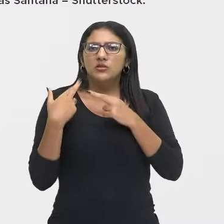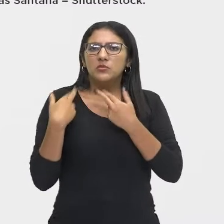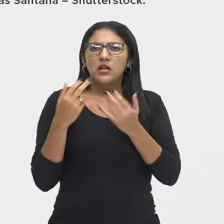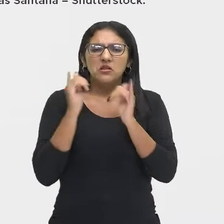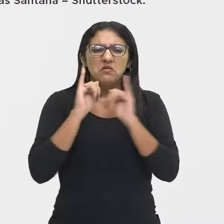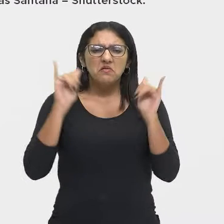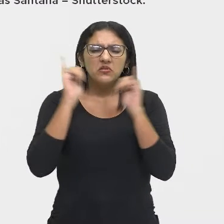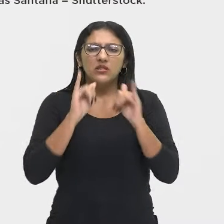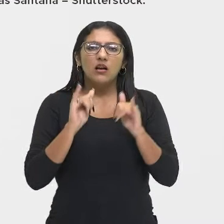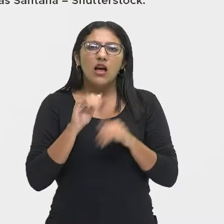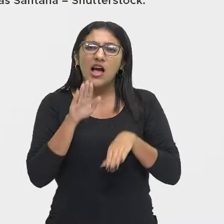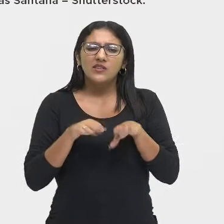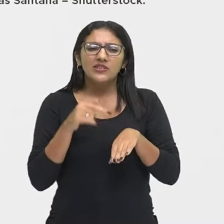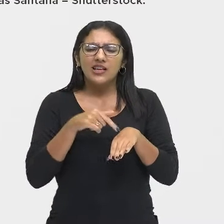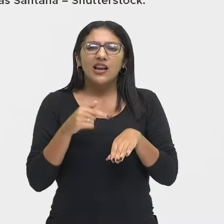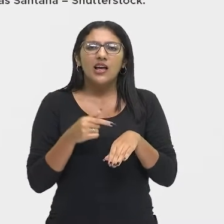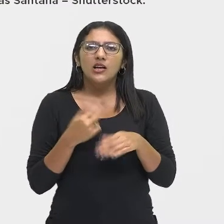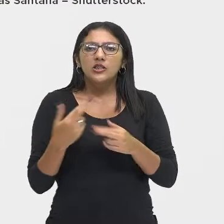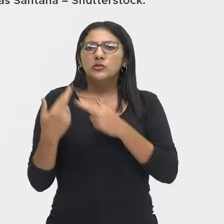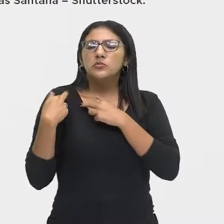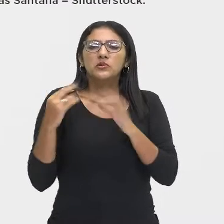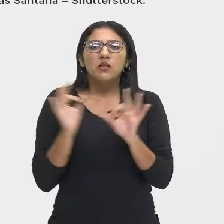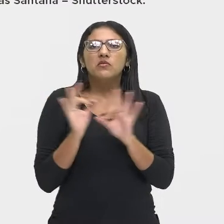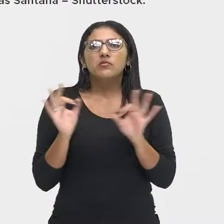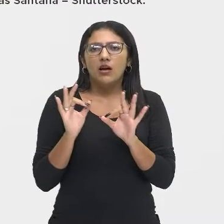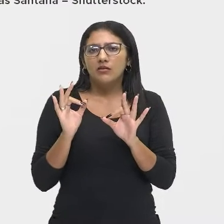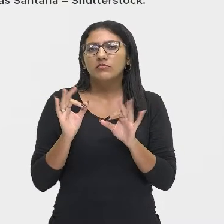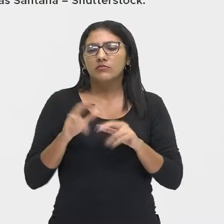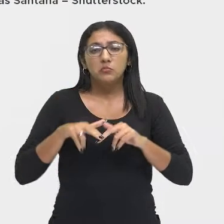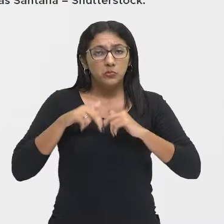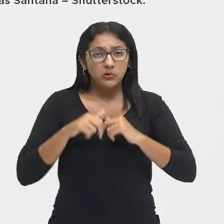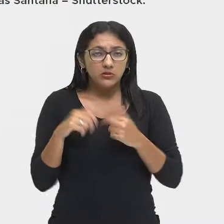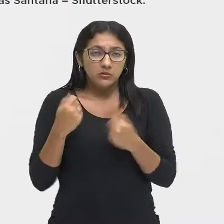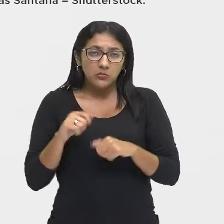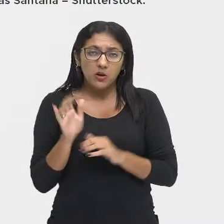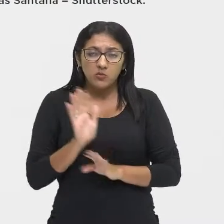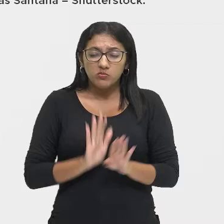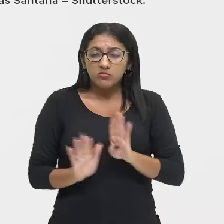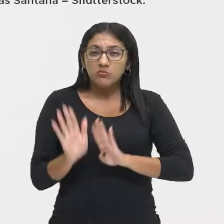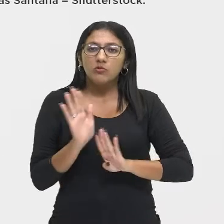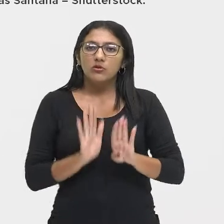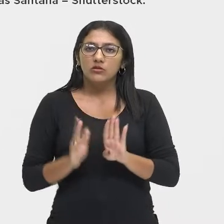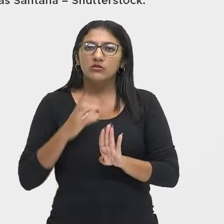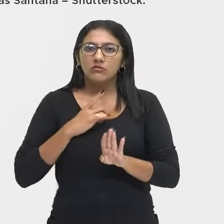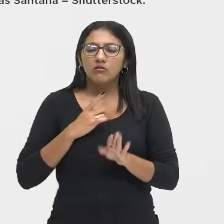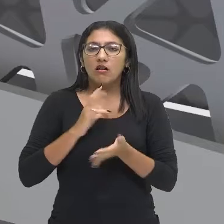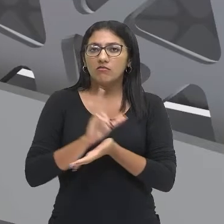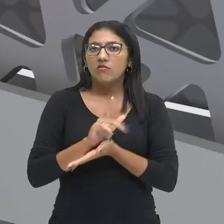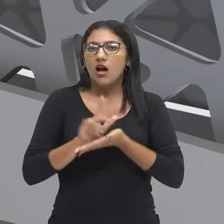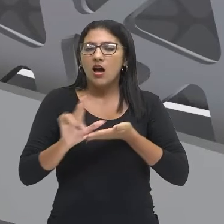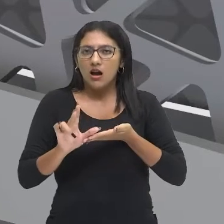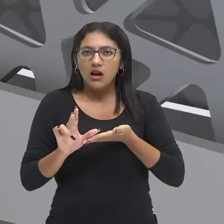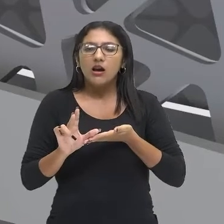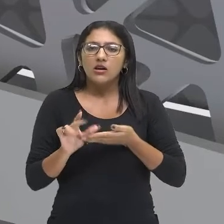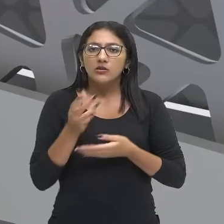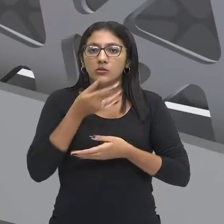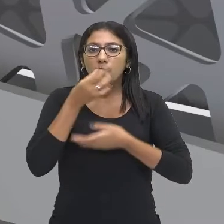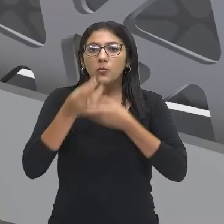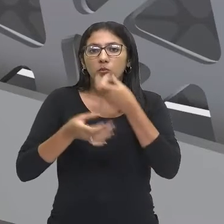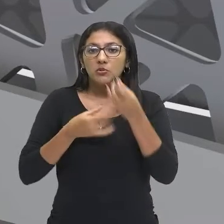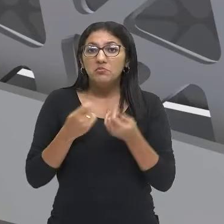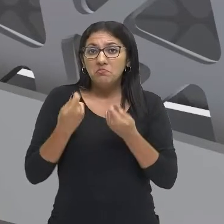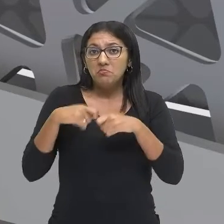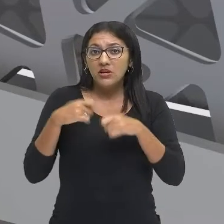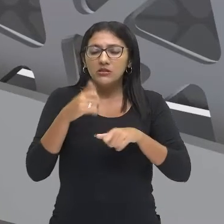de repente. Então tem que tomar muito cuidado, porque tem todos os lados da moeda que precisam